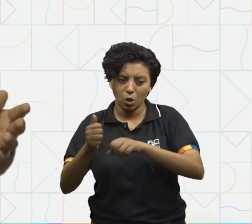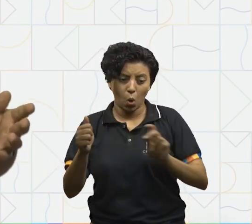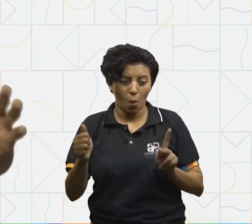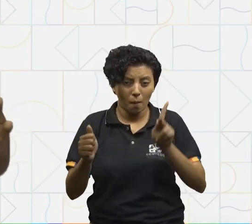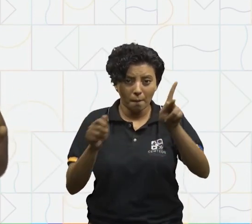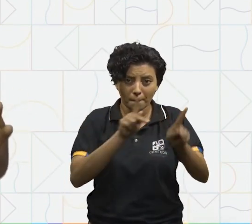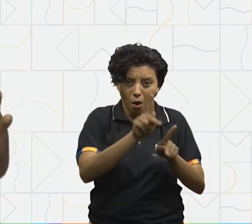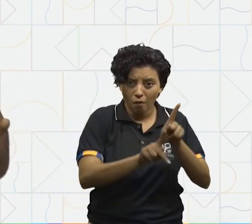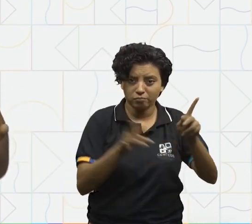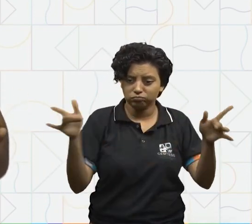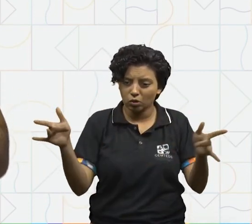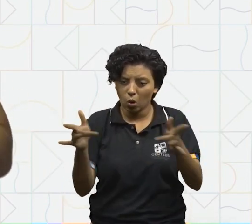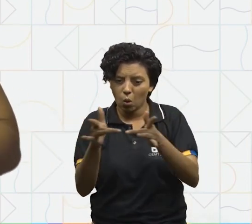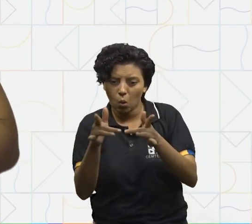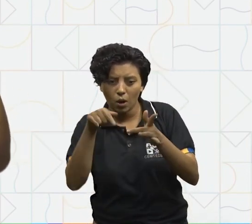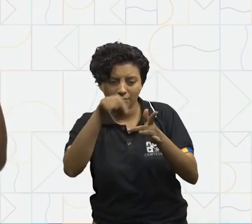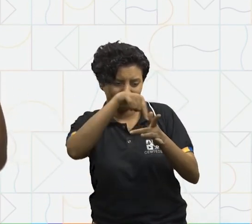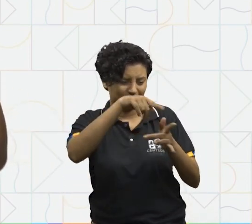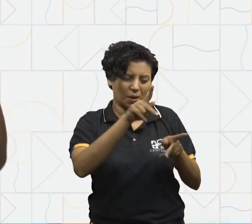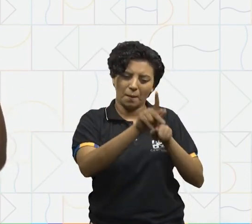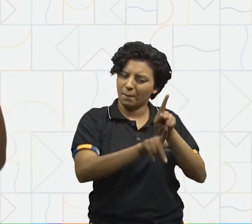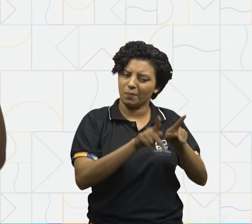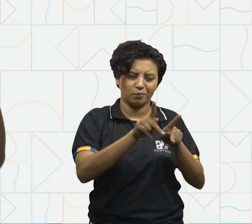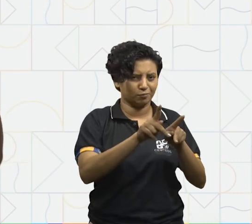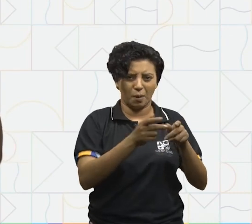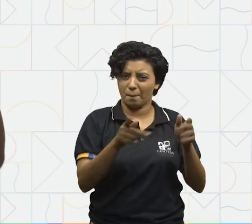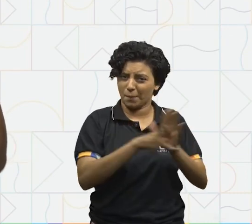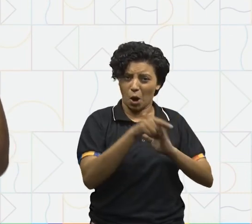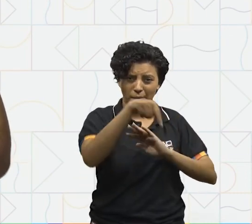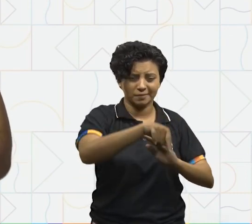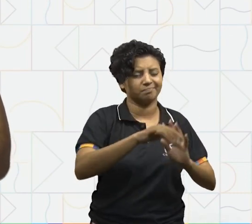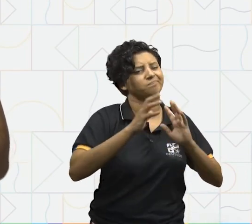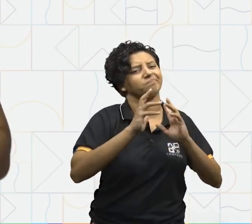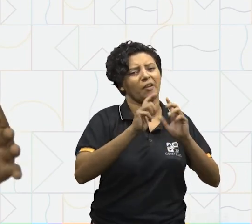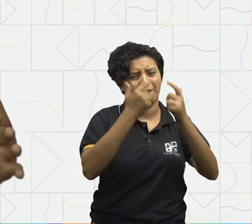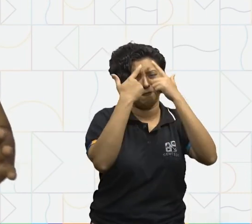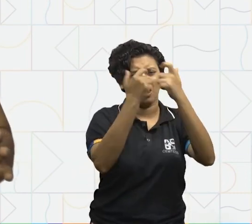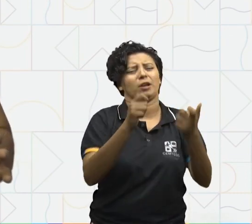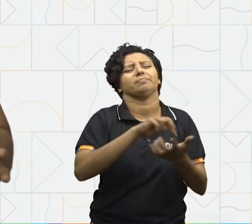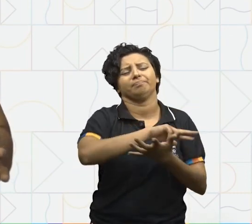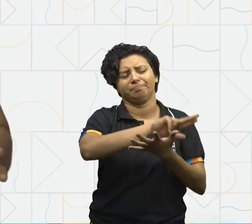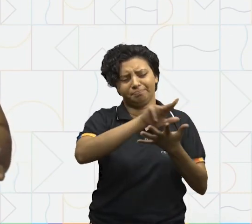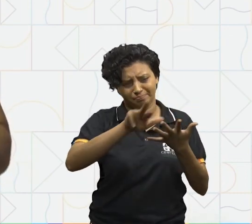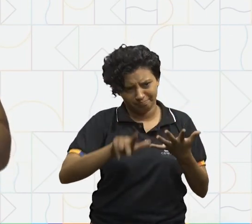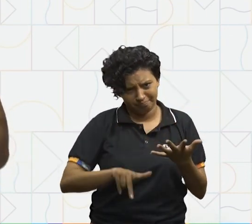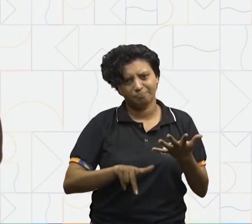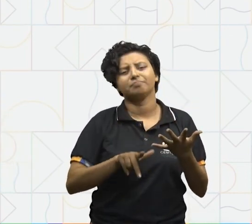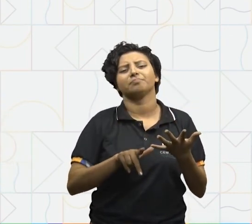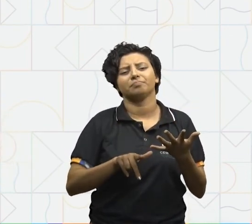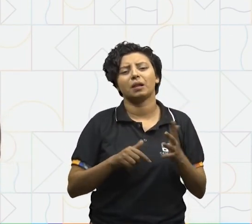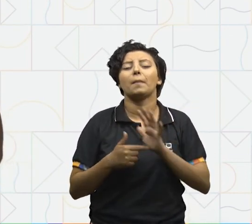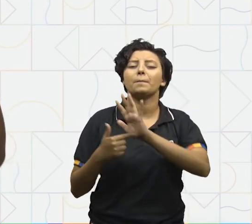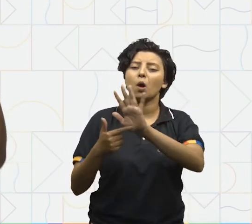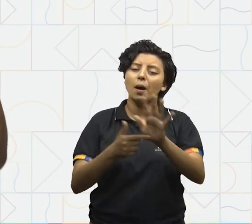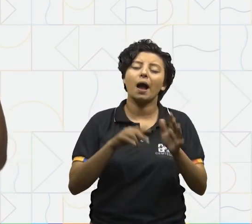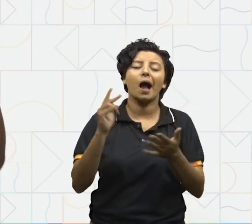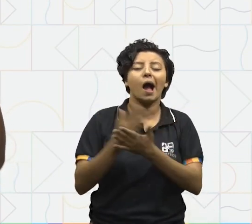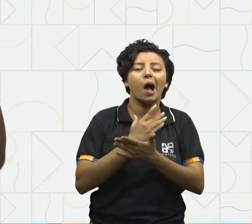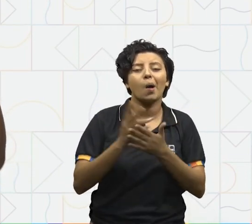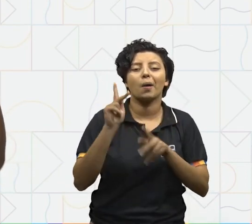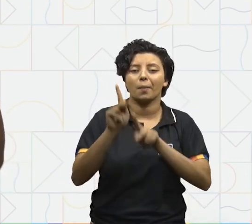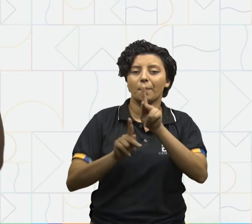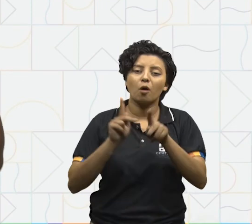outros povos ao longo da história, os povos nativos sofreram violências de várias formas. Expomos sobre alguns